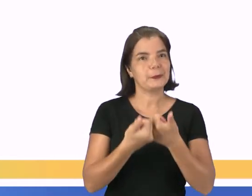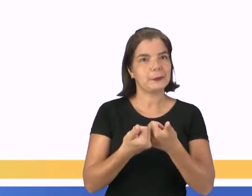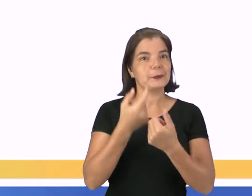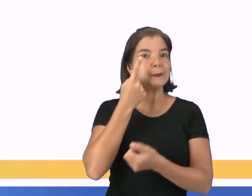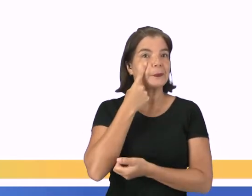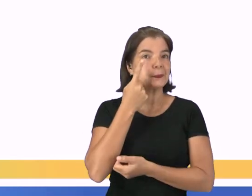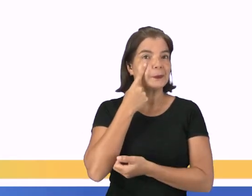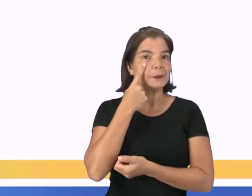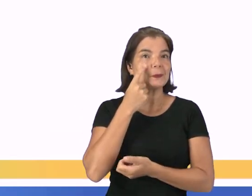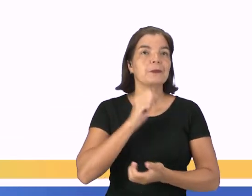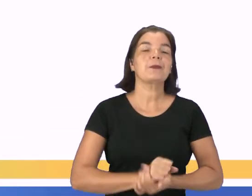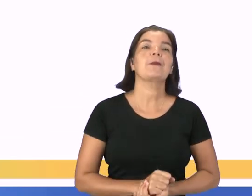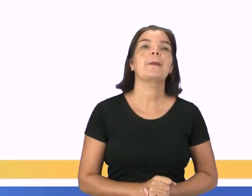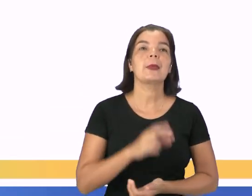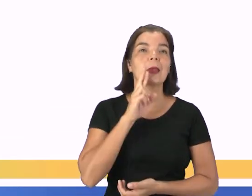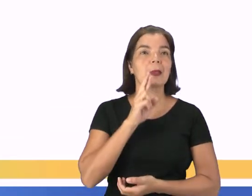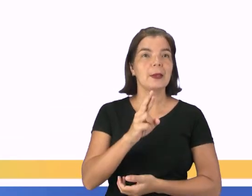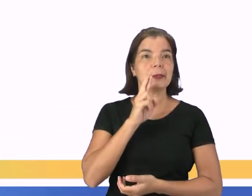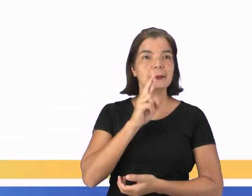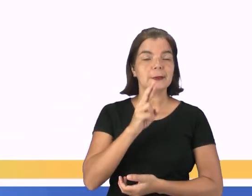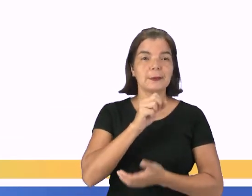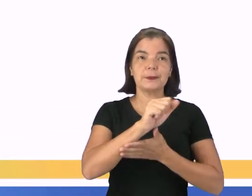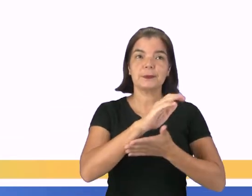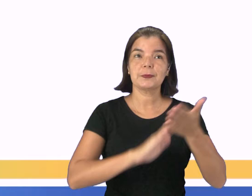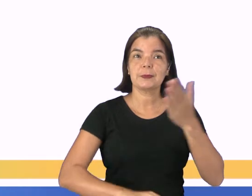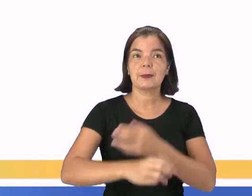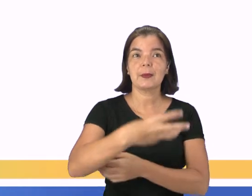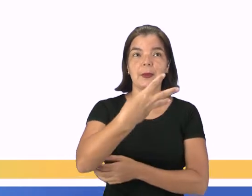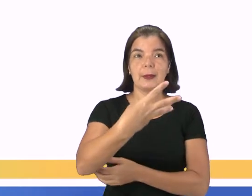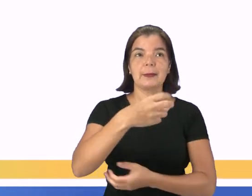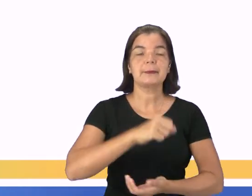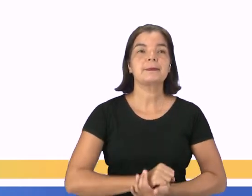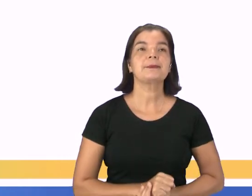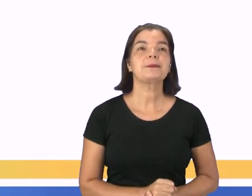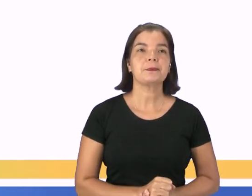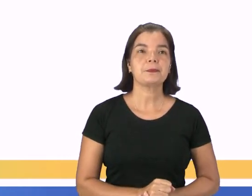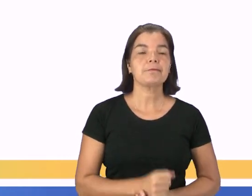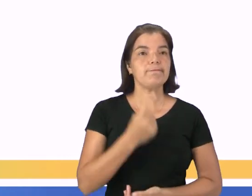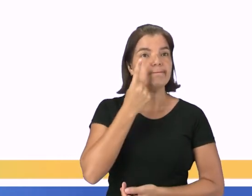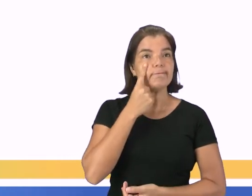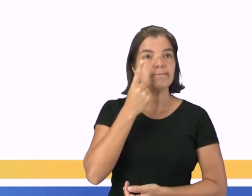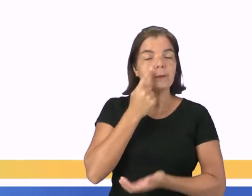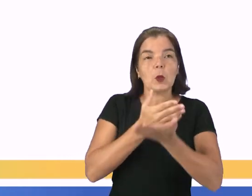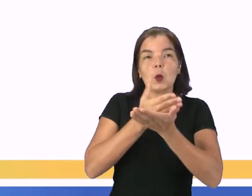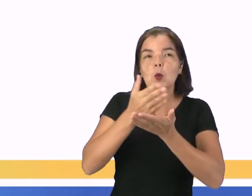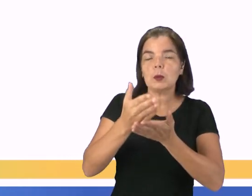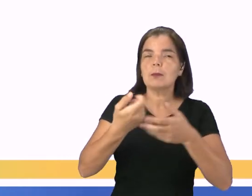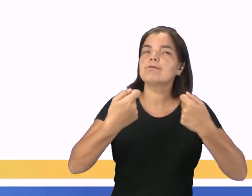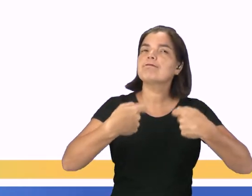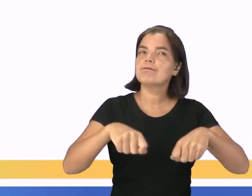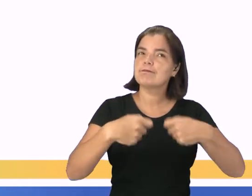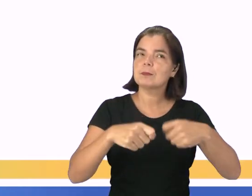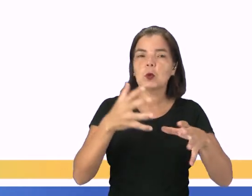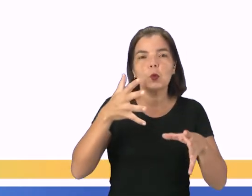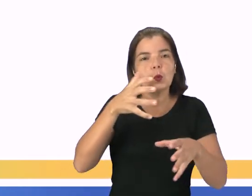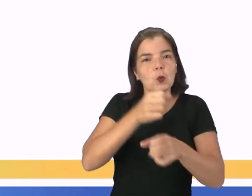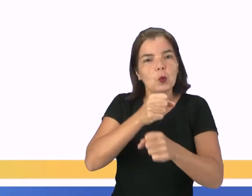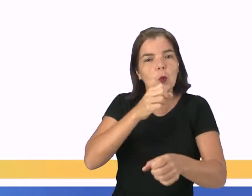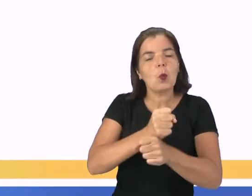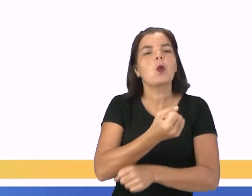nossa resolução aí do exercício 3. Observe que inicialmente precisaremos calcular quanto